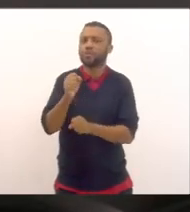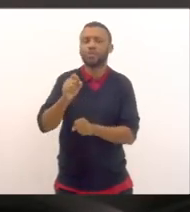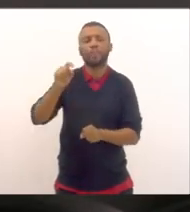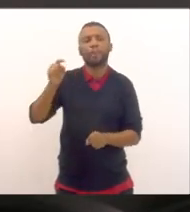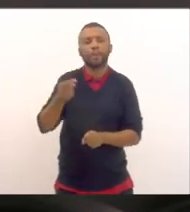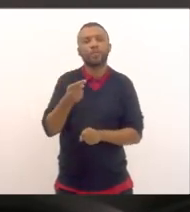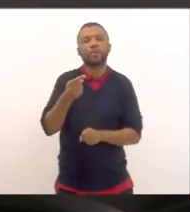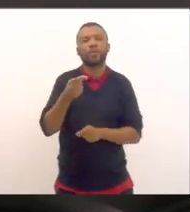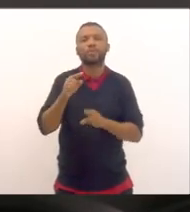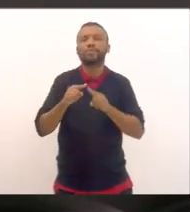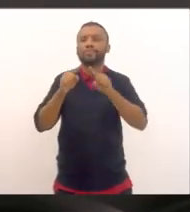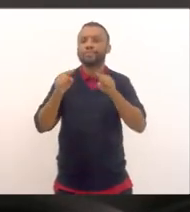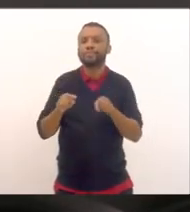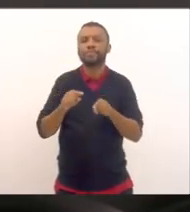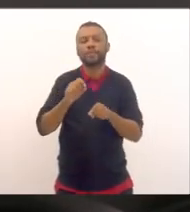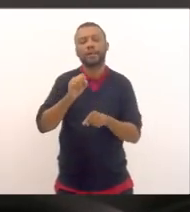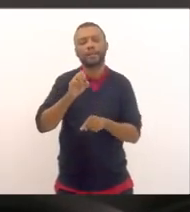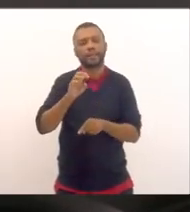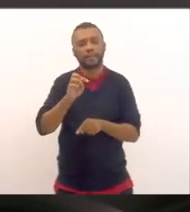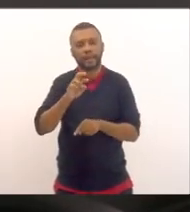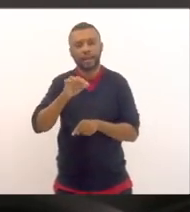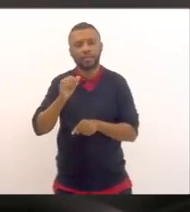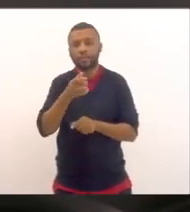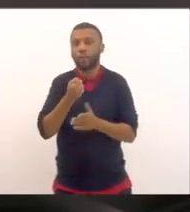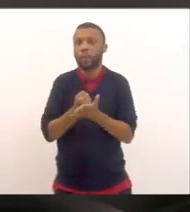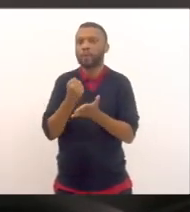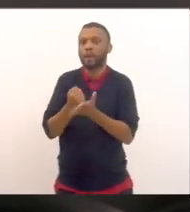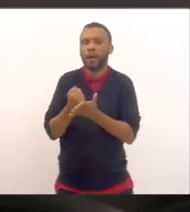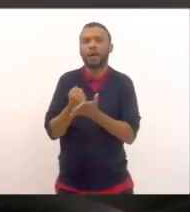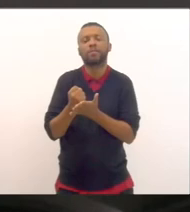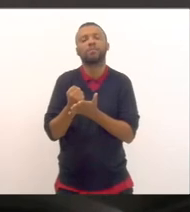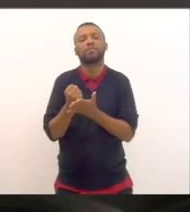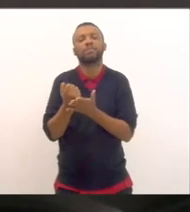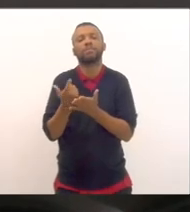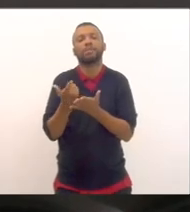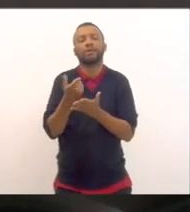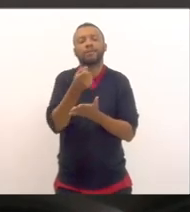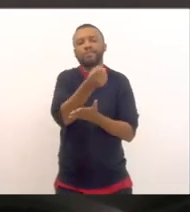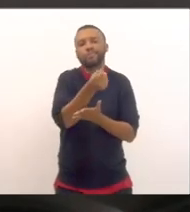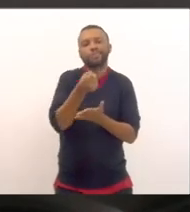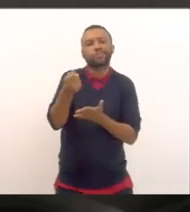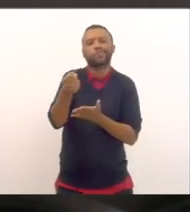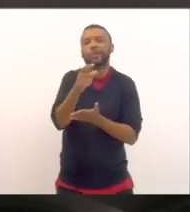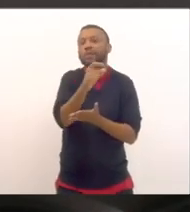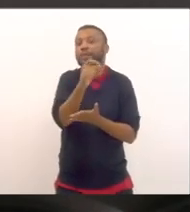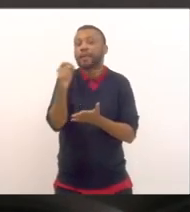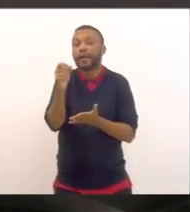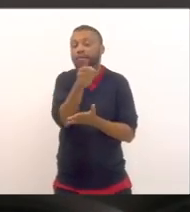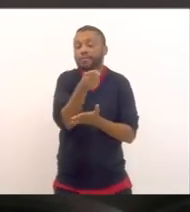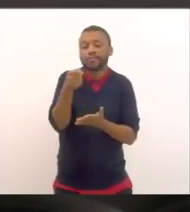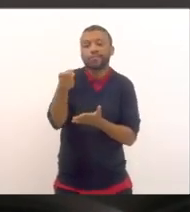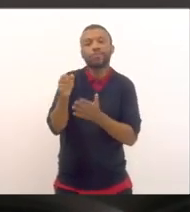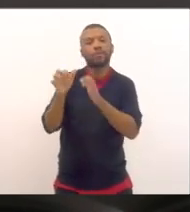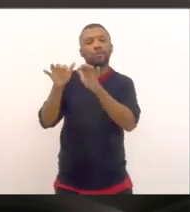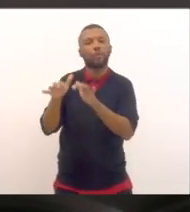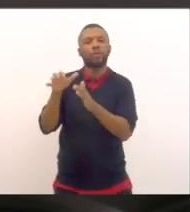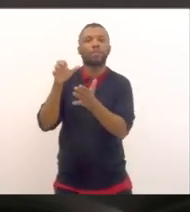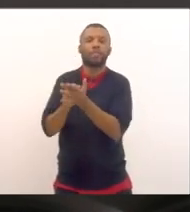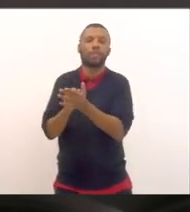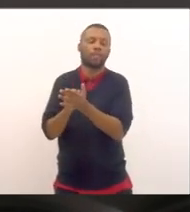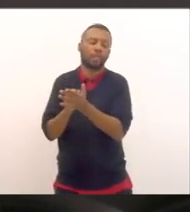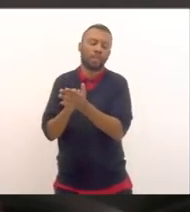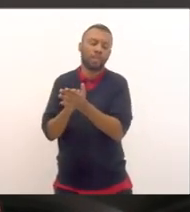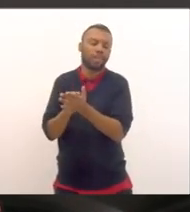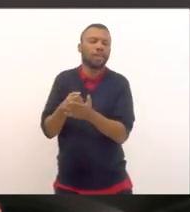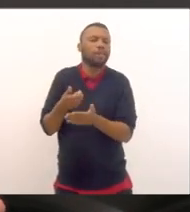lá na ceterj que não são Estagiários contratados tiver desviar só uns 100 para fazer os cadastramentos faz